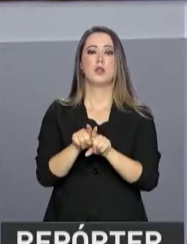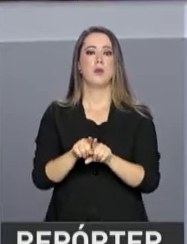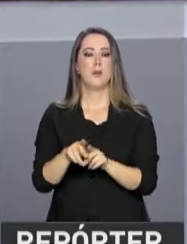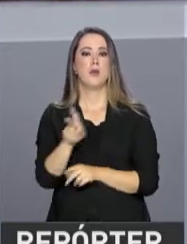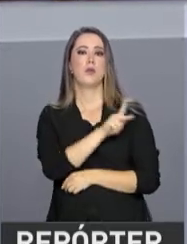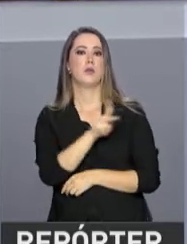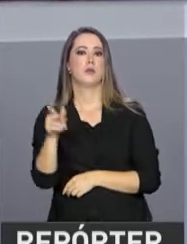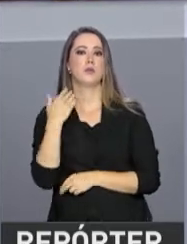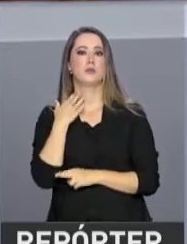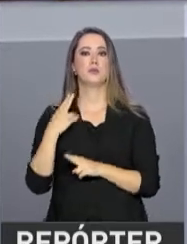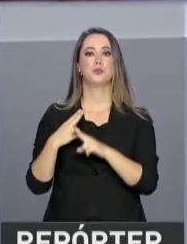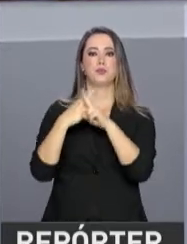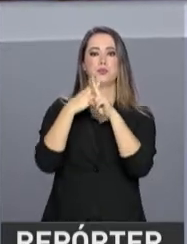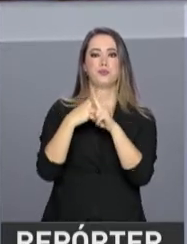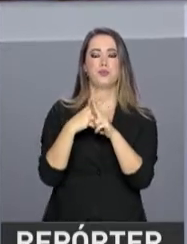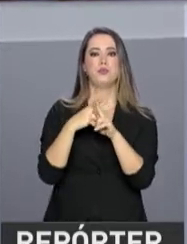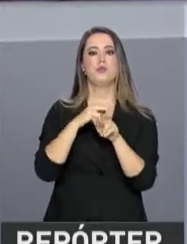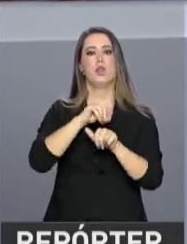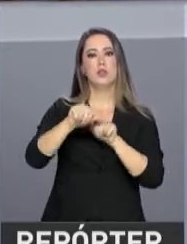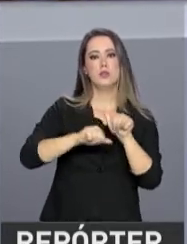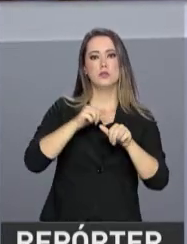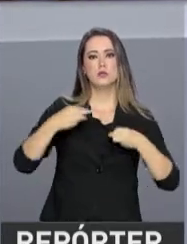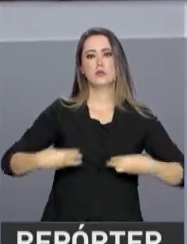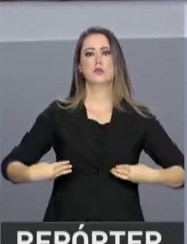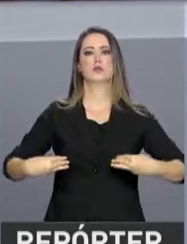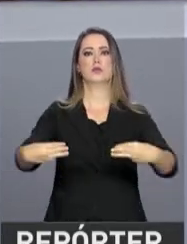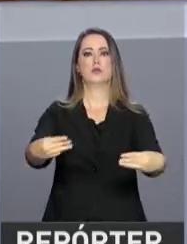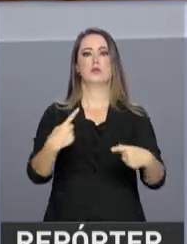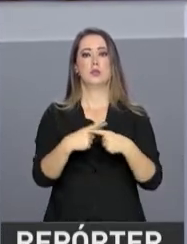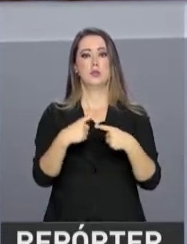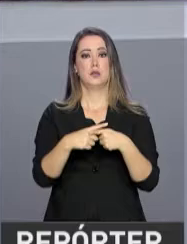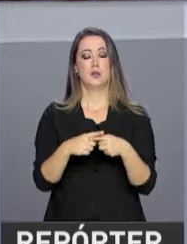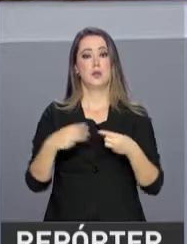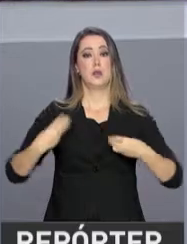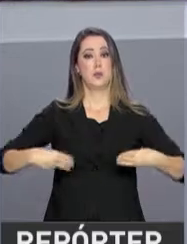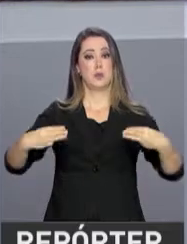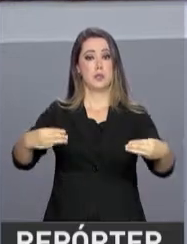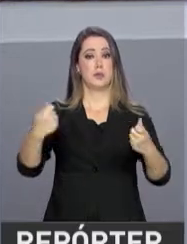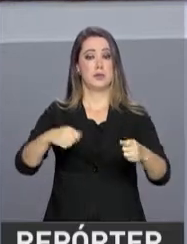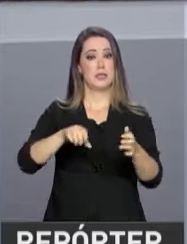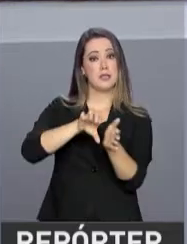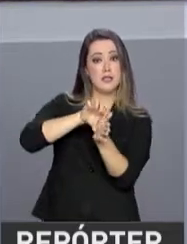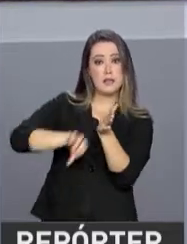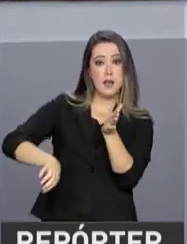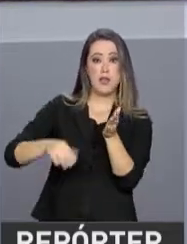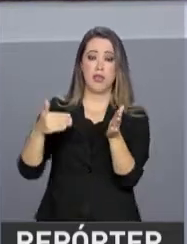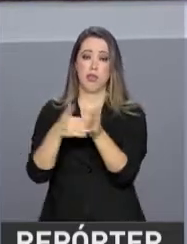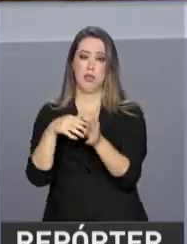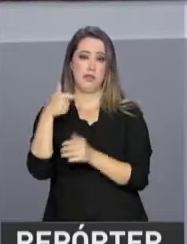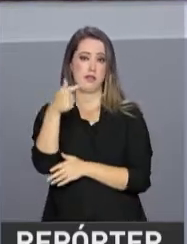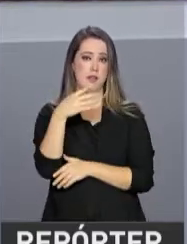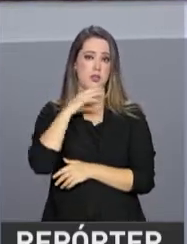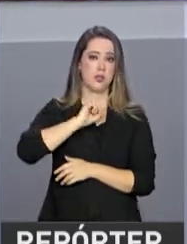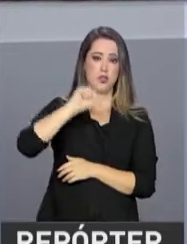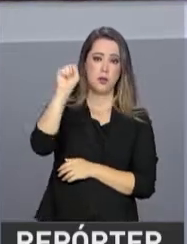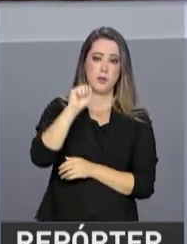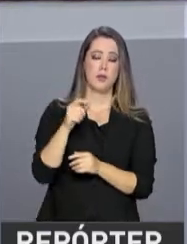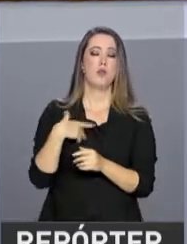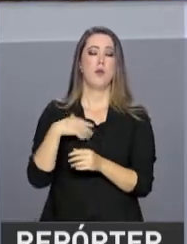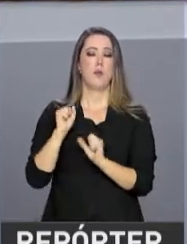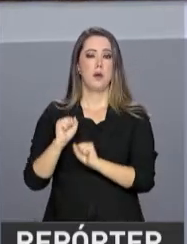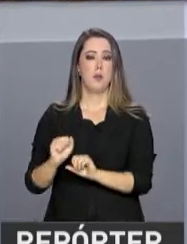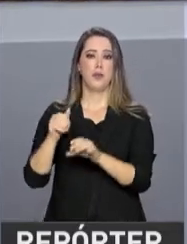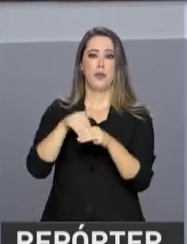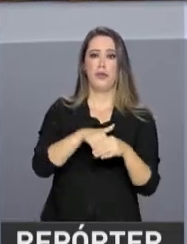federal a reforma ministerial está ocorrendo porque os ministros precisam deixar os cargos até o dia 7 de abril para concorrer